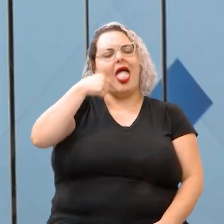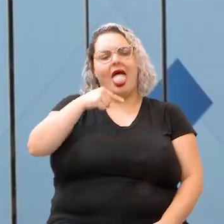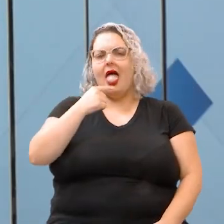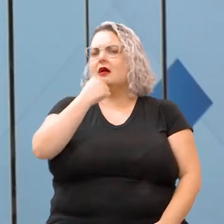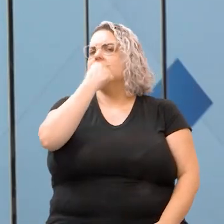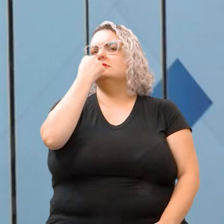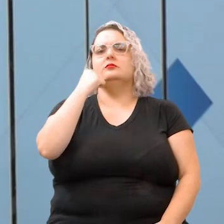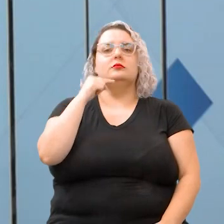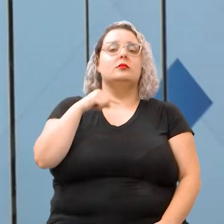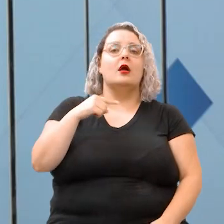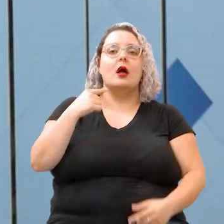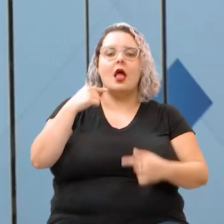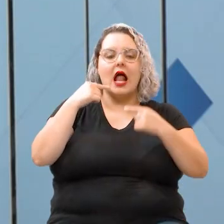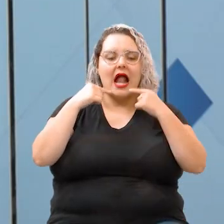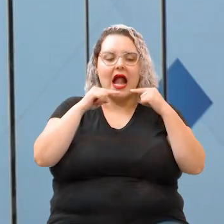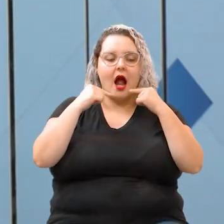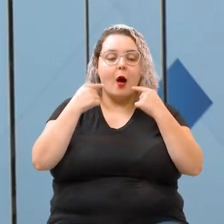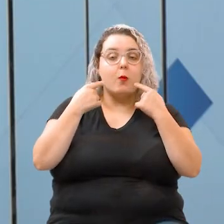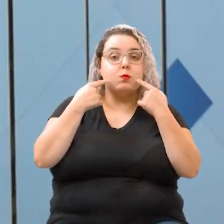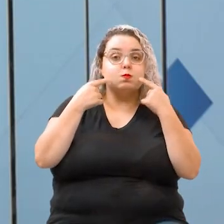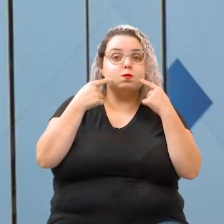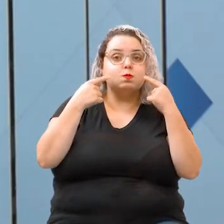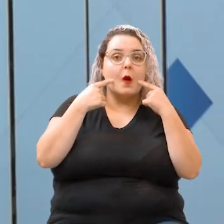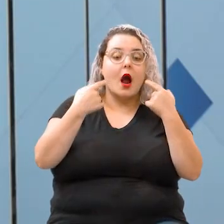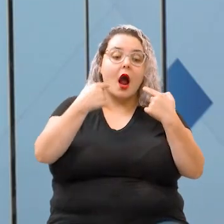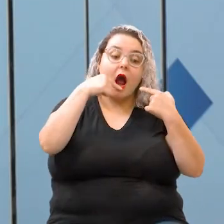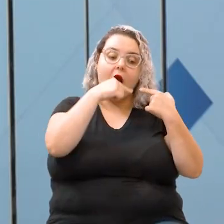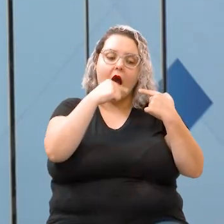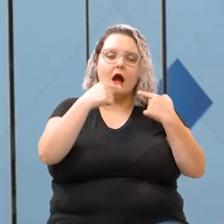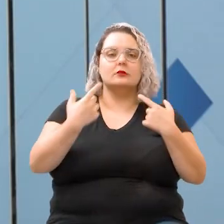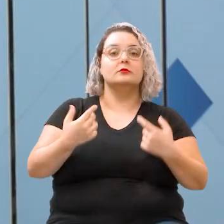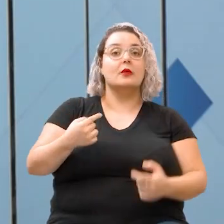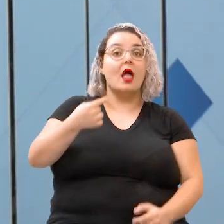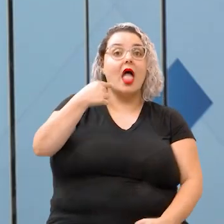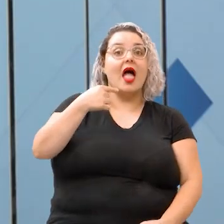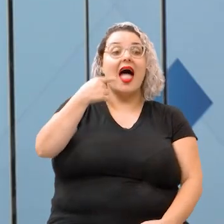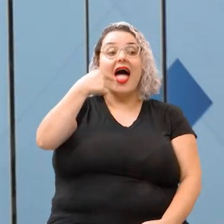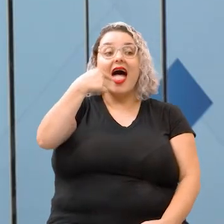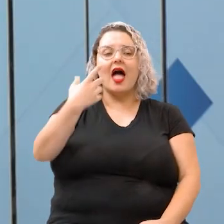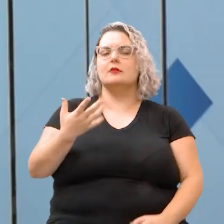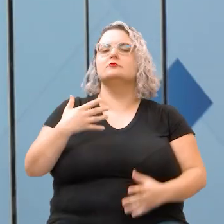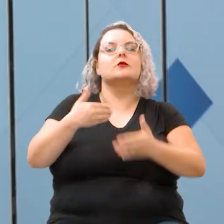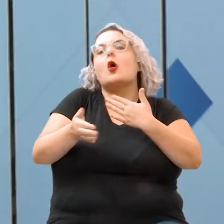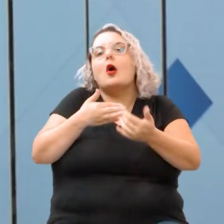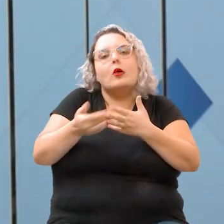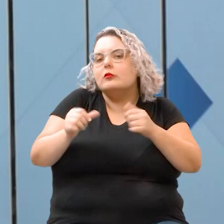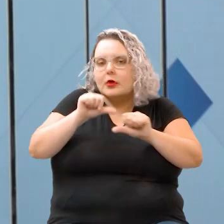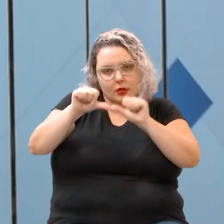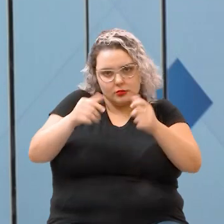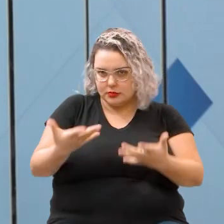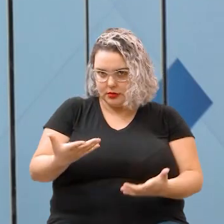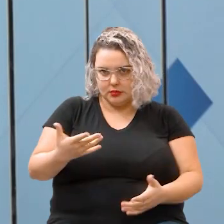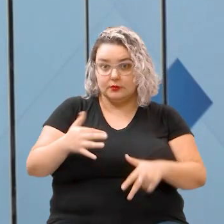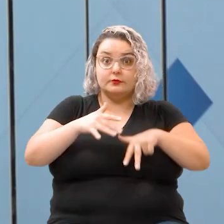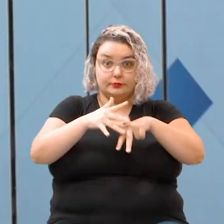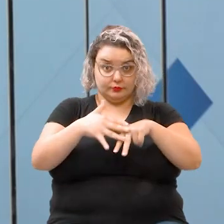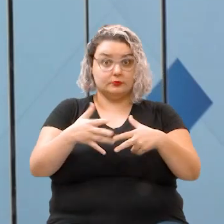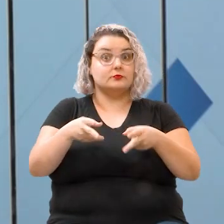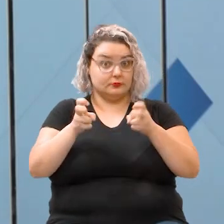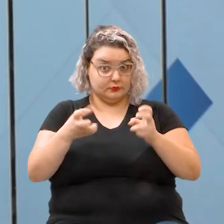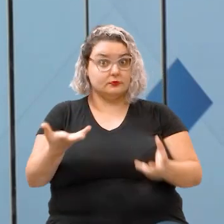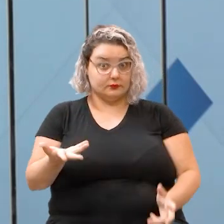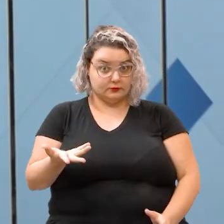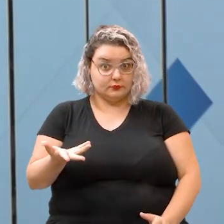da boca, assoalho, bochecha, lá no fundo, no palato, qualquer alteração que o paciente